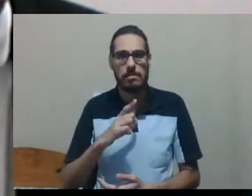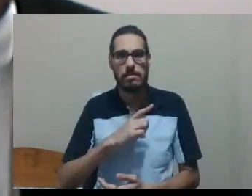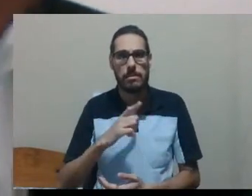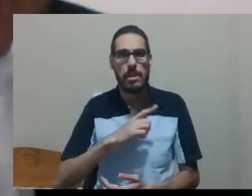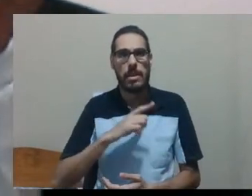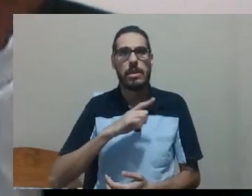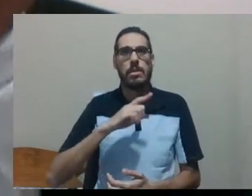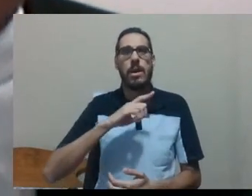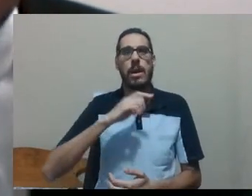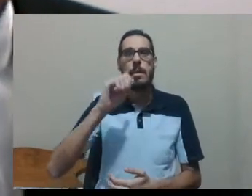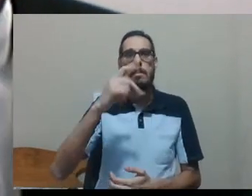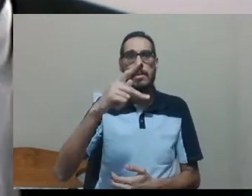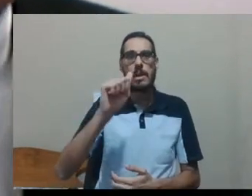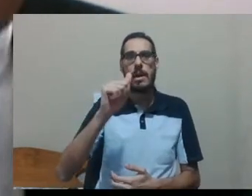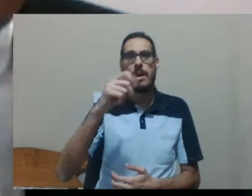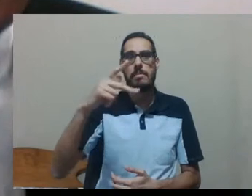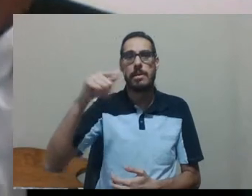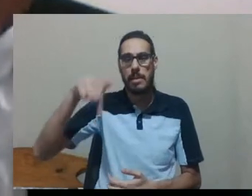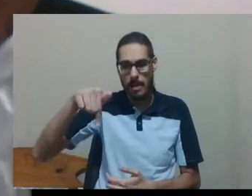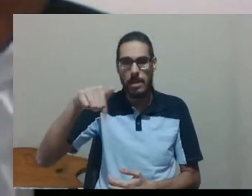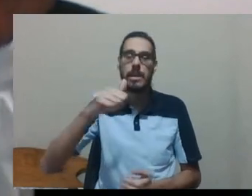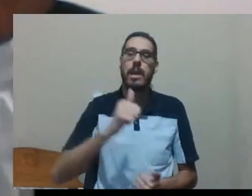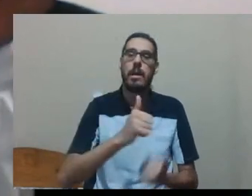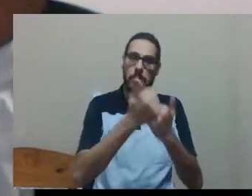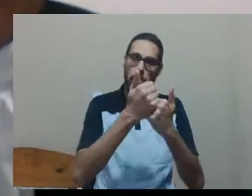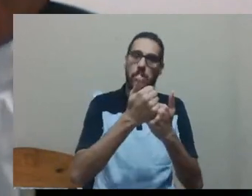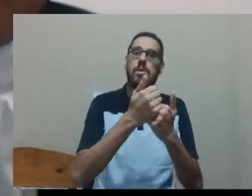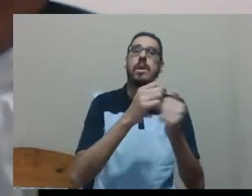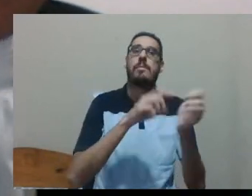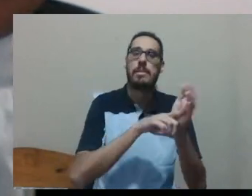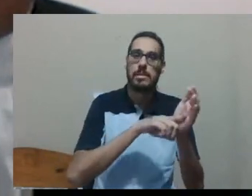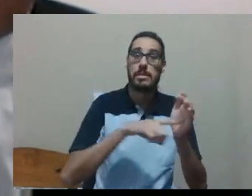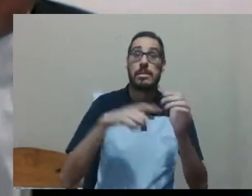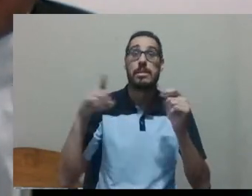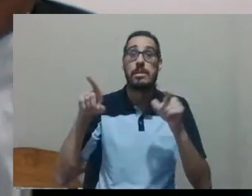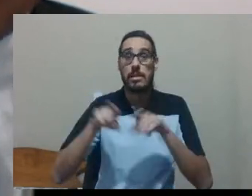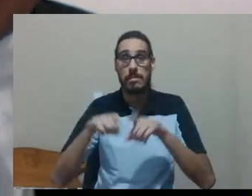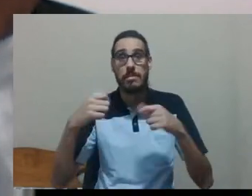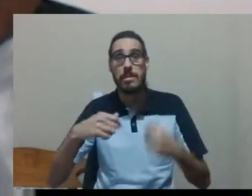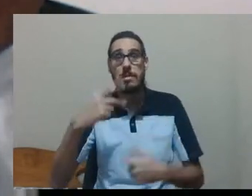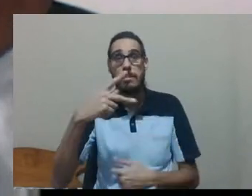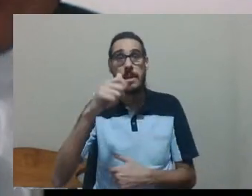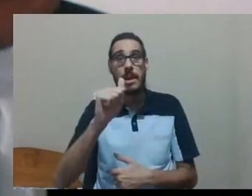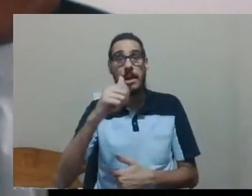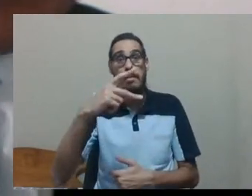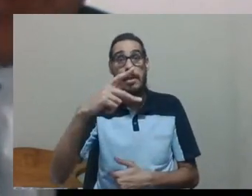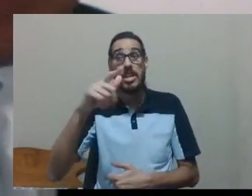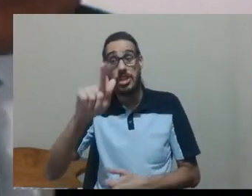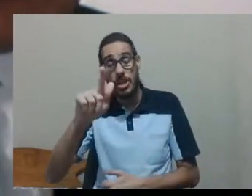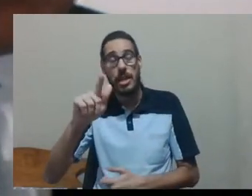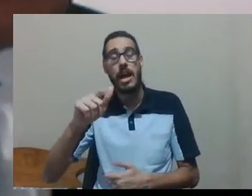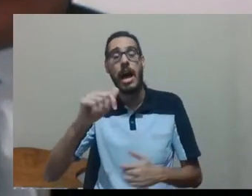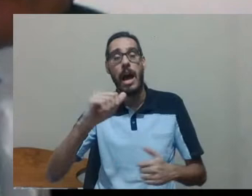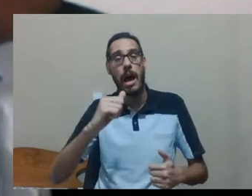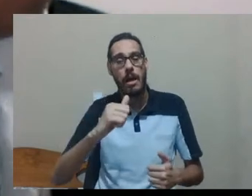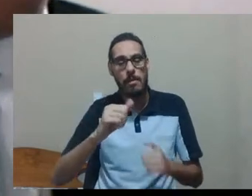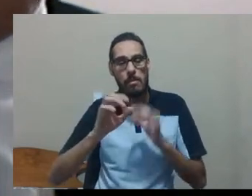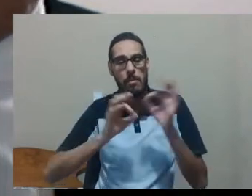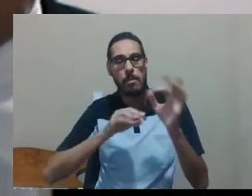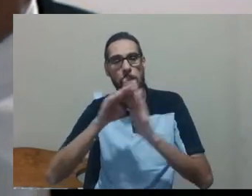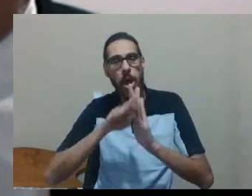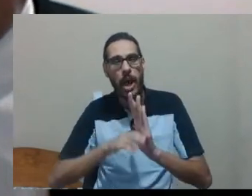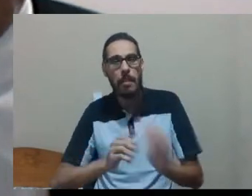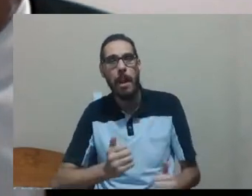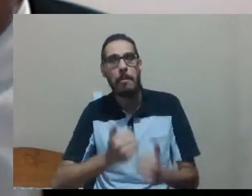Nós precisamos ter o PAPG, Programa de Apoio à Pós-Graduação, para apoiar a elaboração e a execução